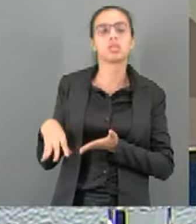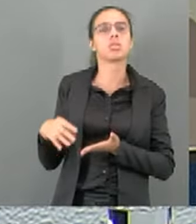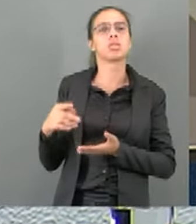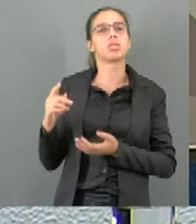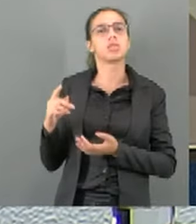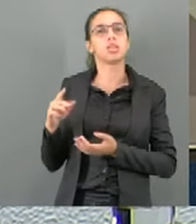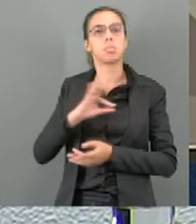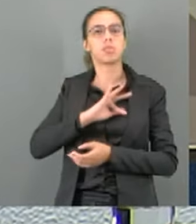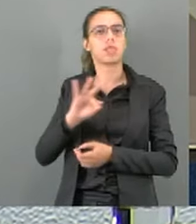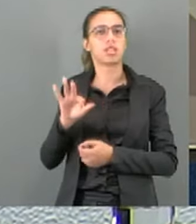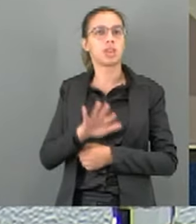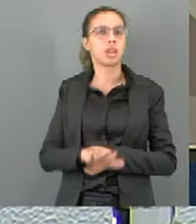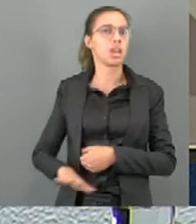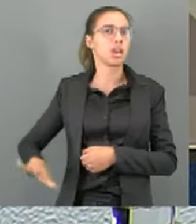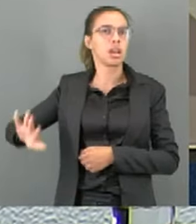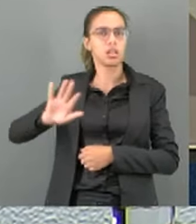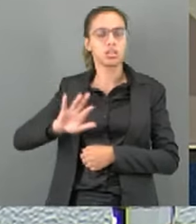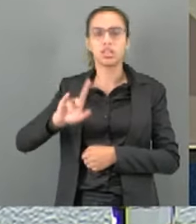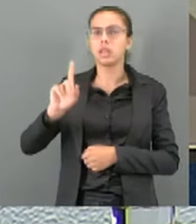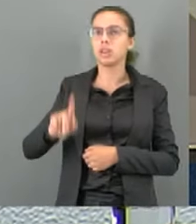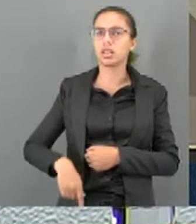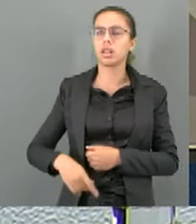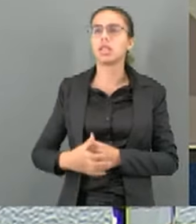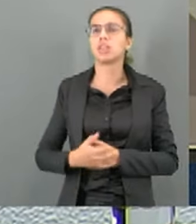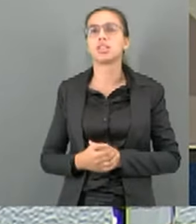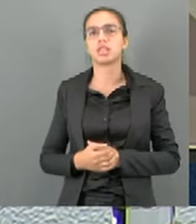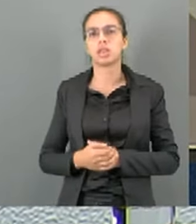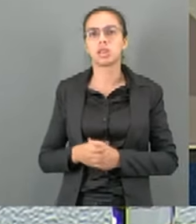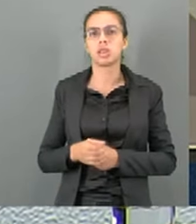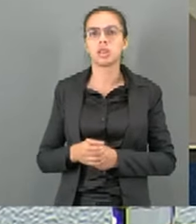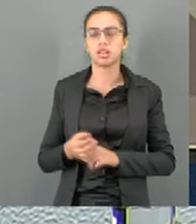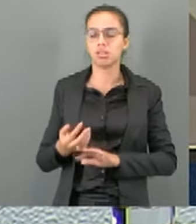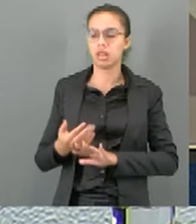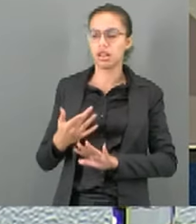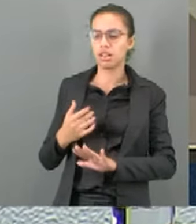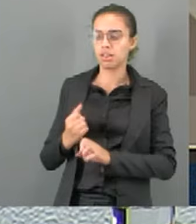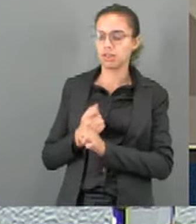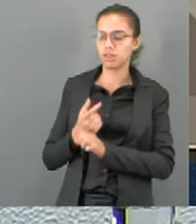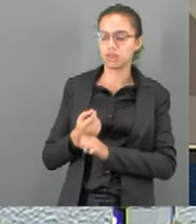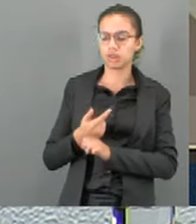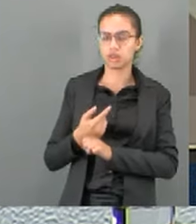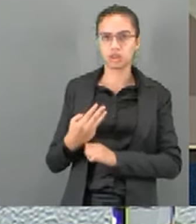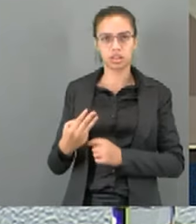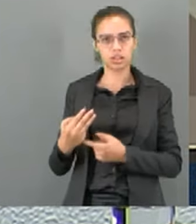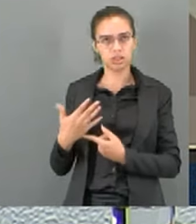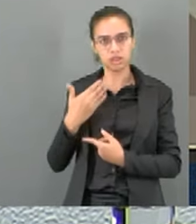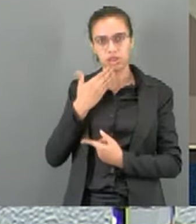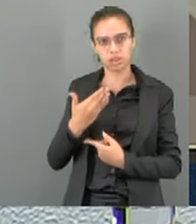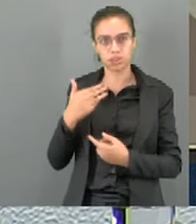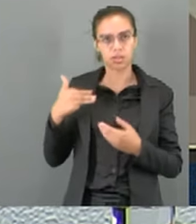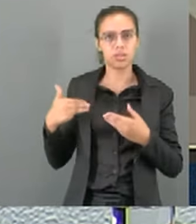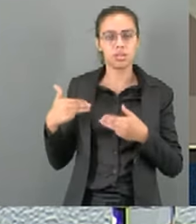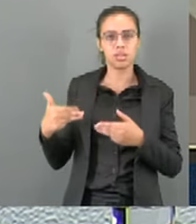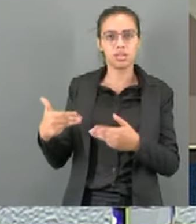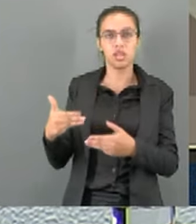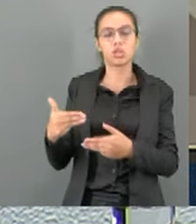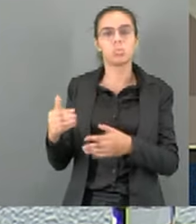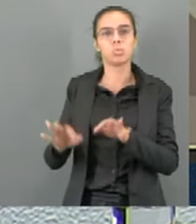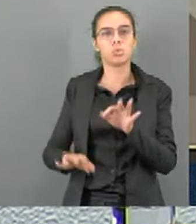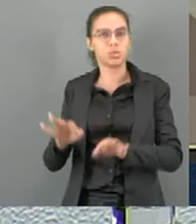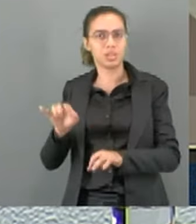Polícia Federal, só voltando no tempo, em 2023 a CBF ela demandou o Ministério da Justiça e Segurança